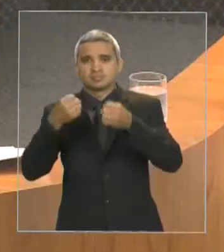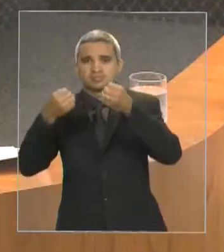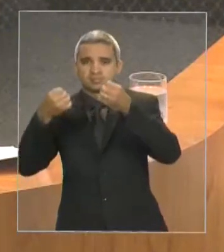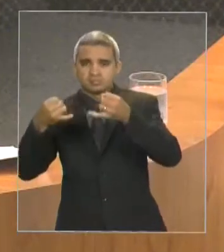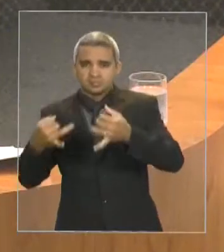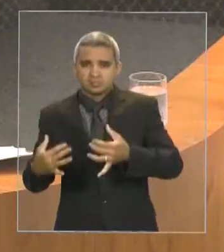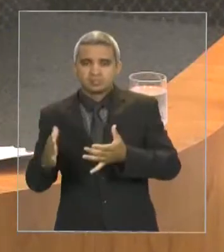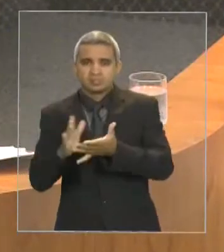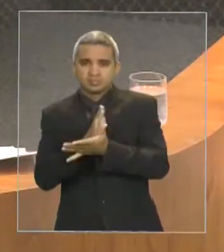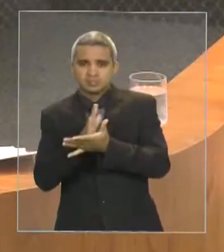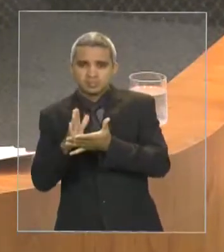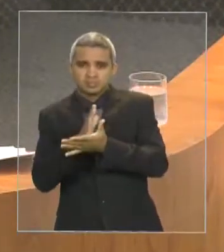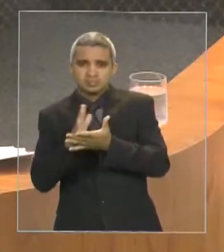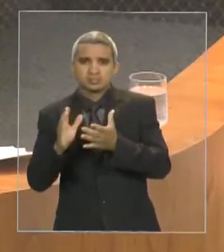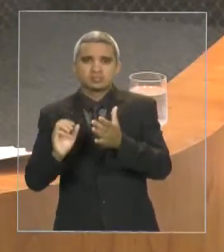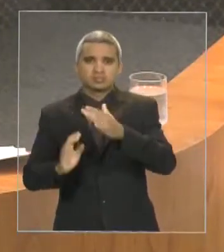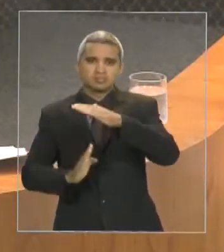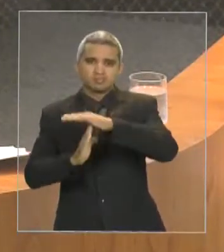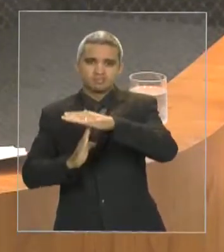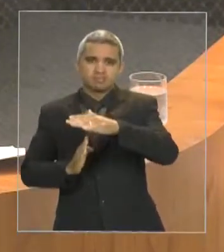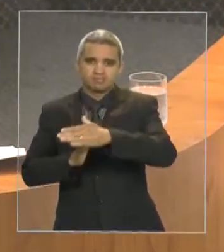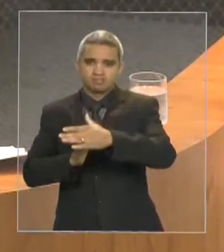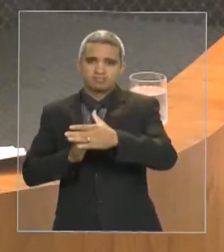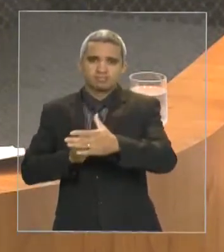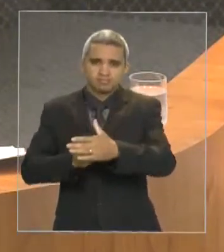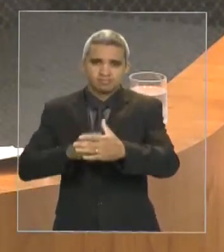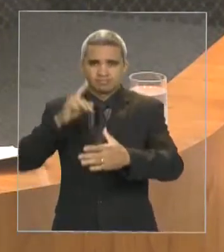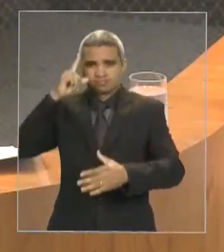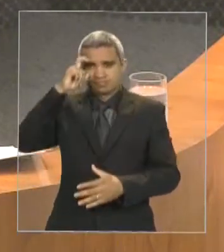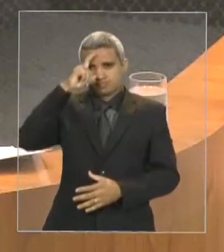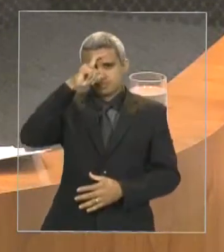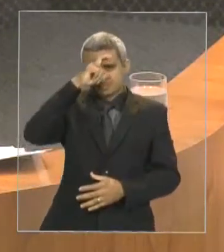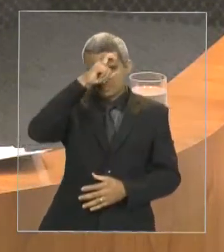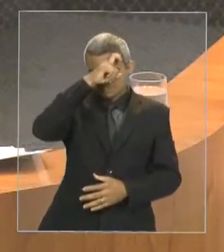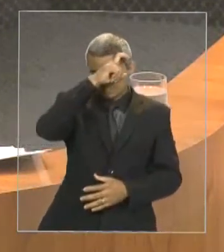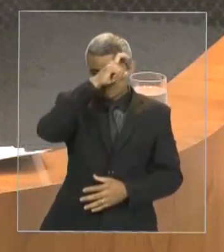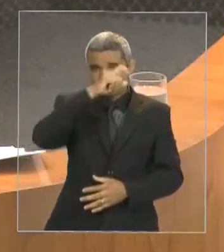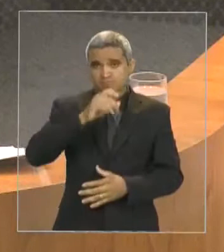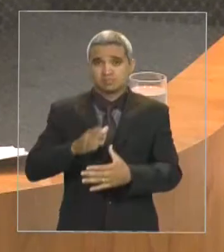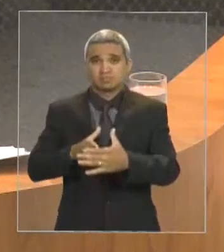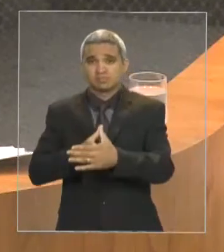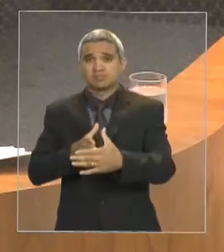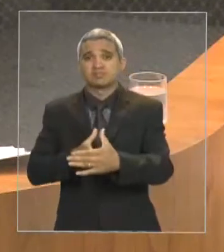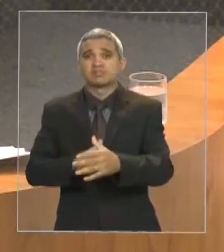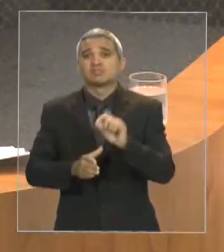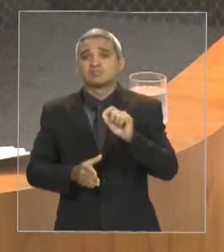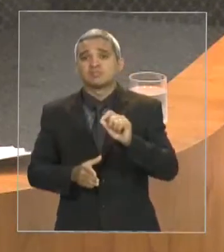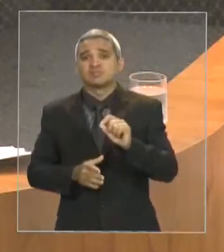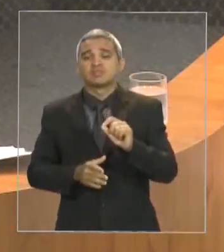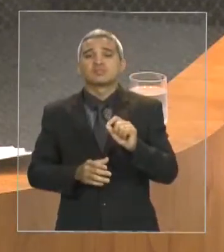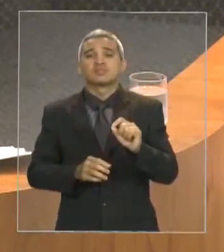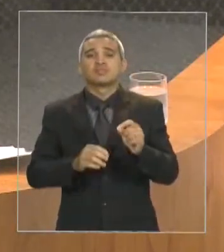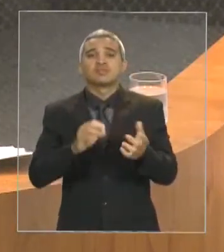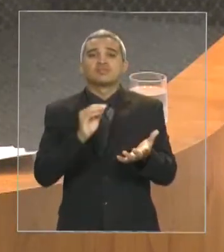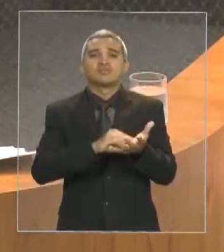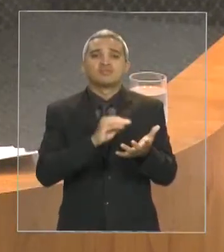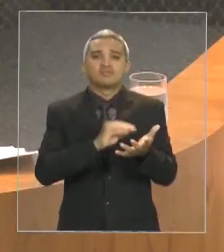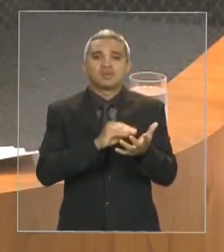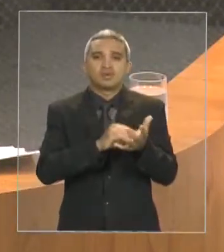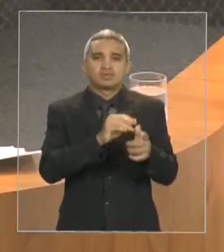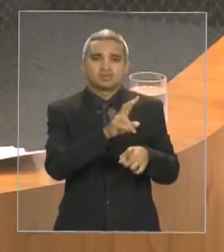governo tem enfrentado nessa política de avanço educacional. O primeiro deles é a falta de conservação do patrimônio